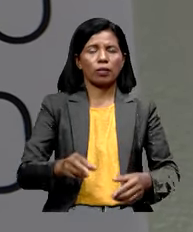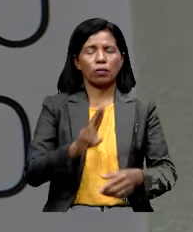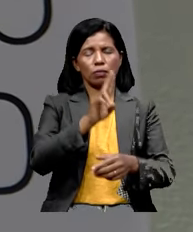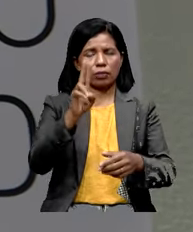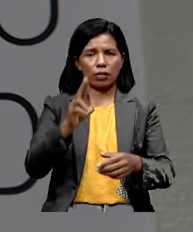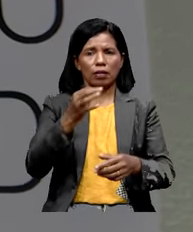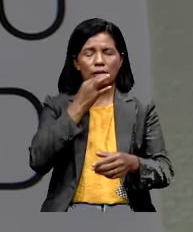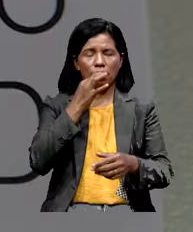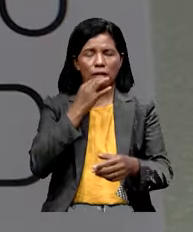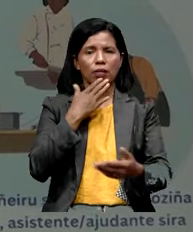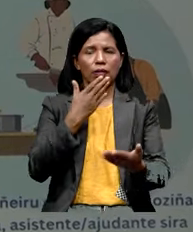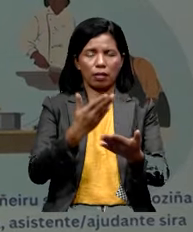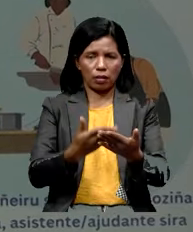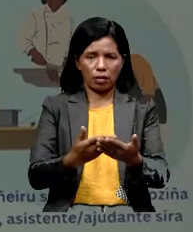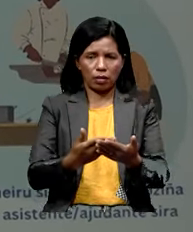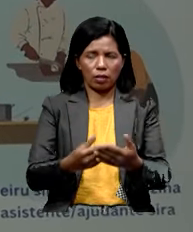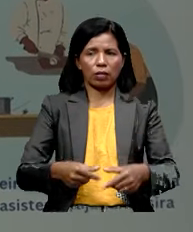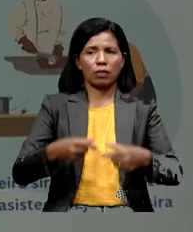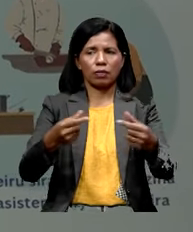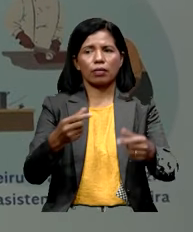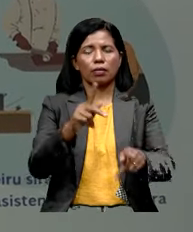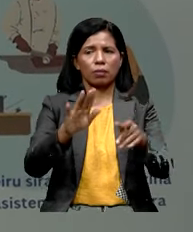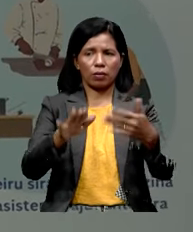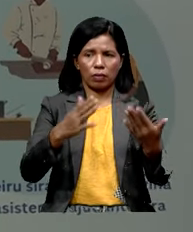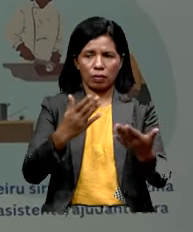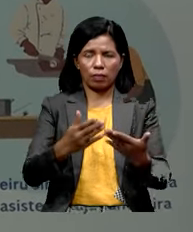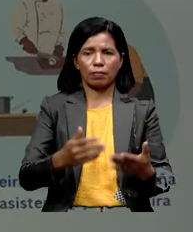condições ou qualidade aí, né, bem acá se oferece para ter peregrino Sira.